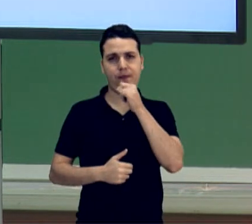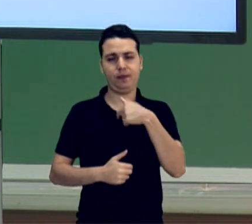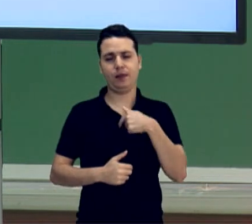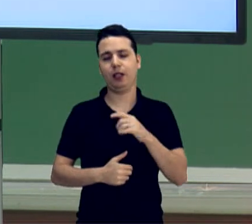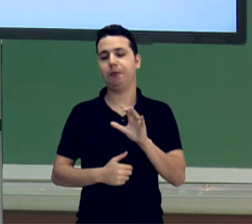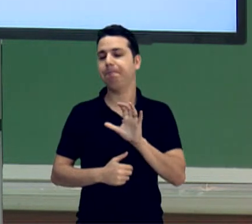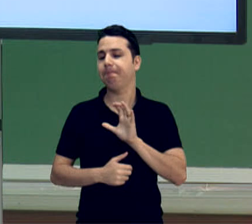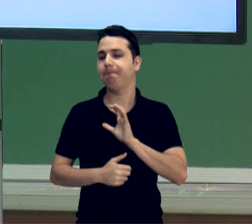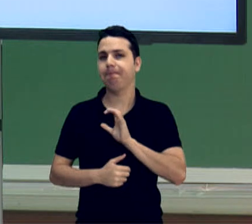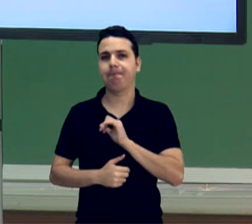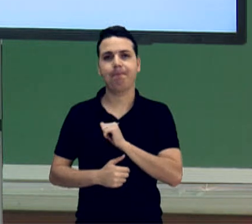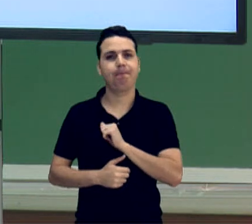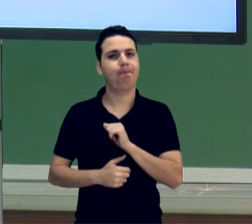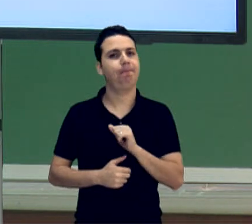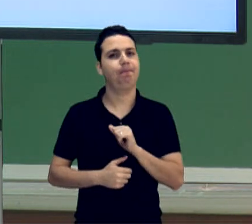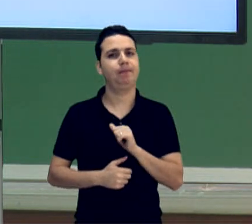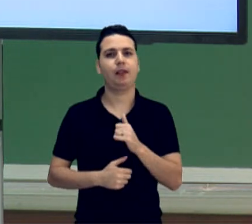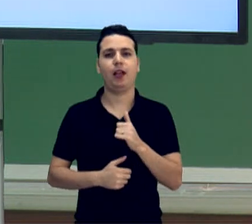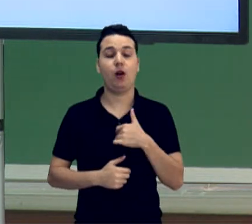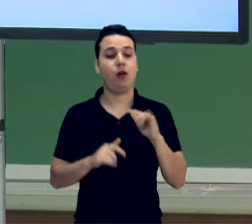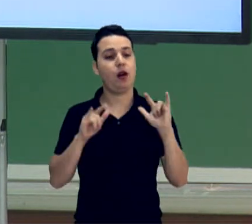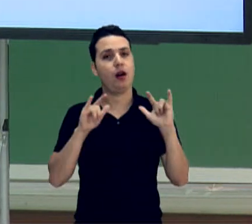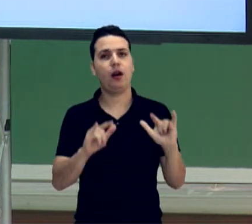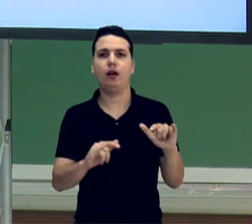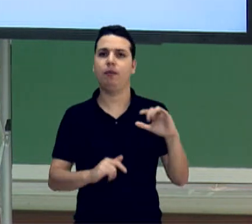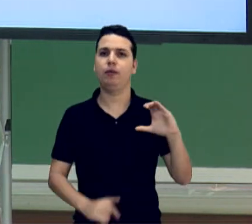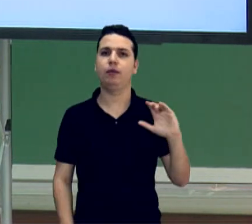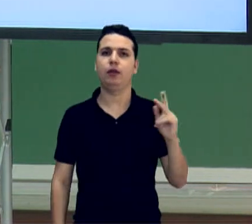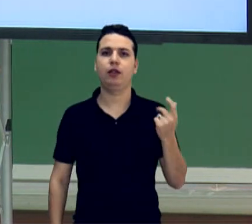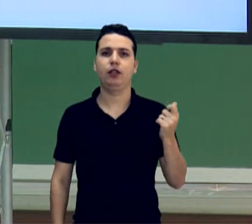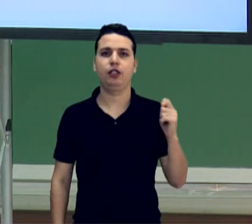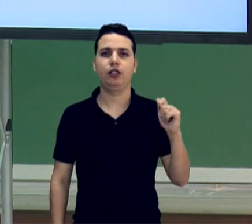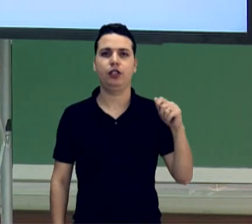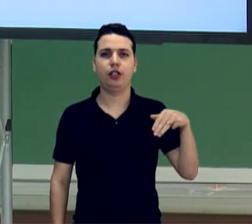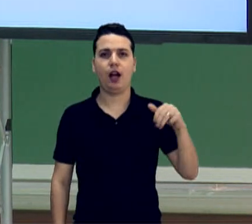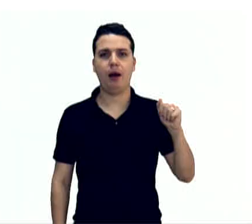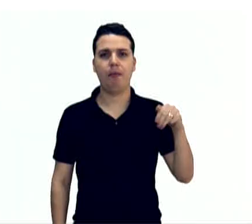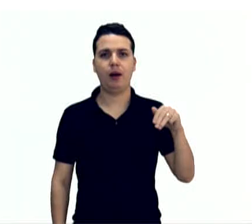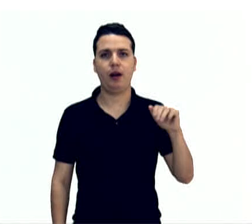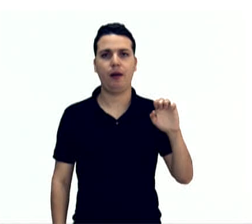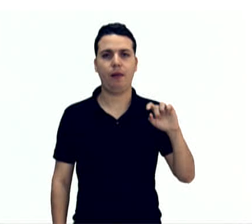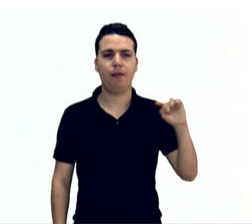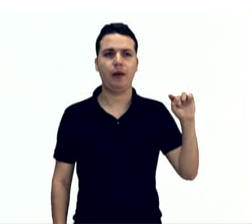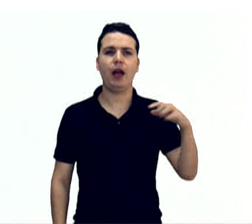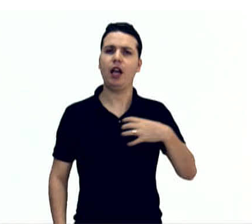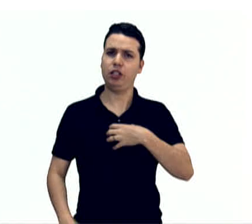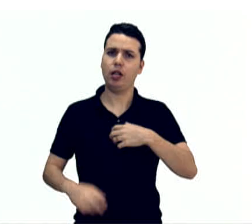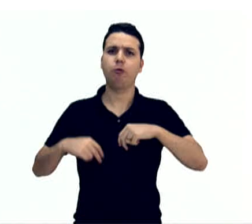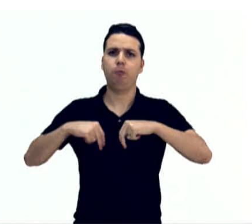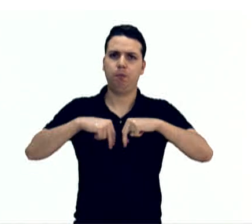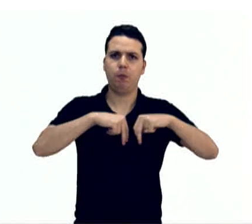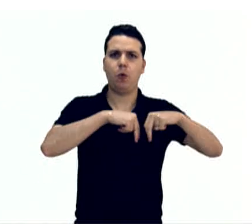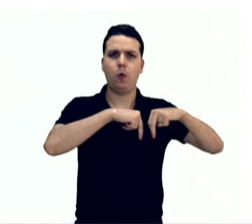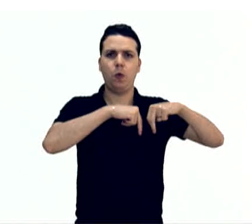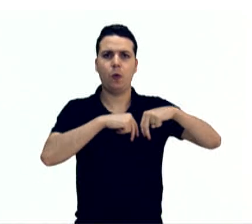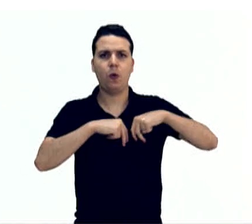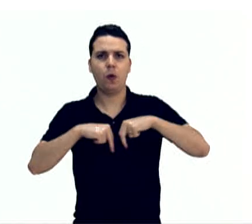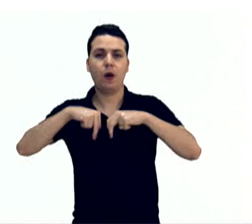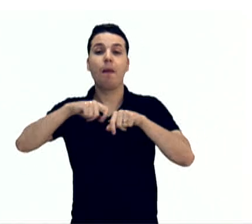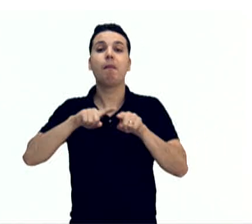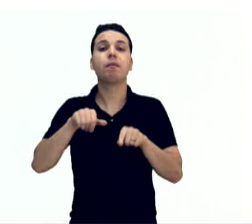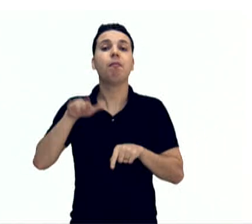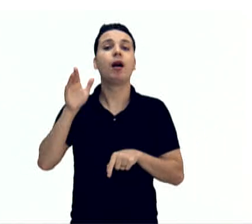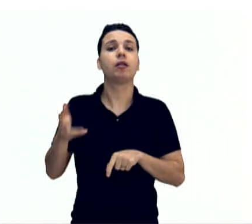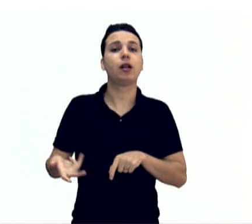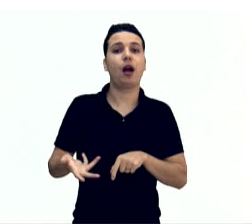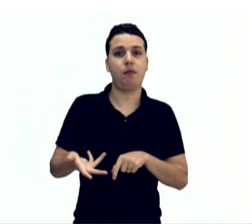sou apaixonada. O chamamé, ele é tanto quanto valseado, mas acelerado. Então,